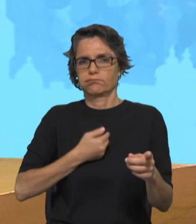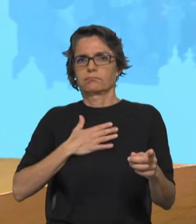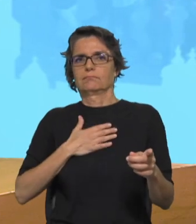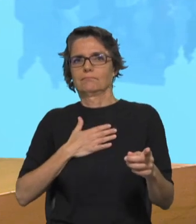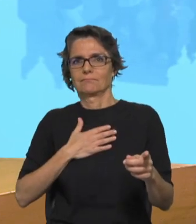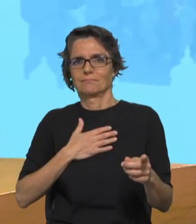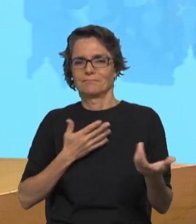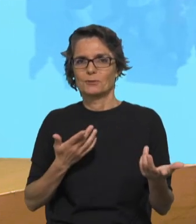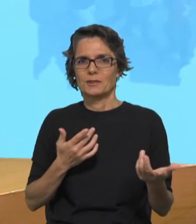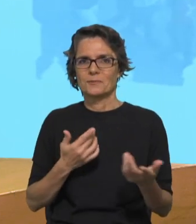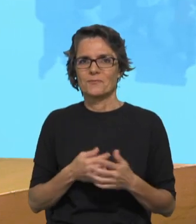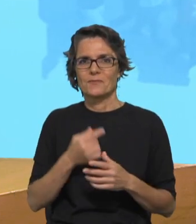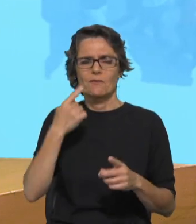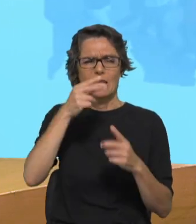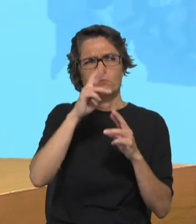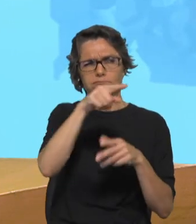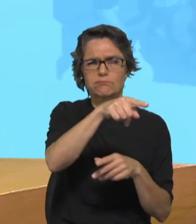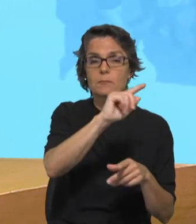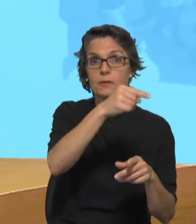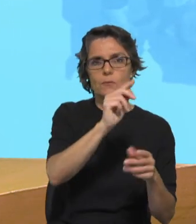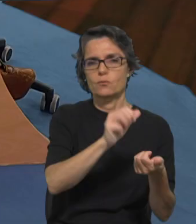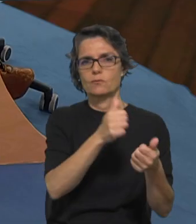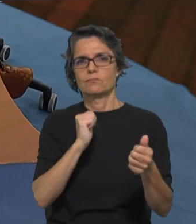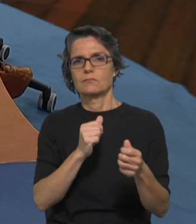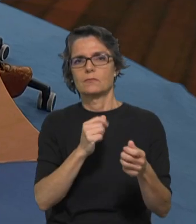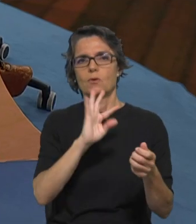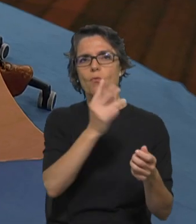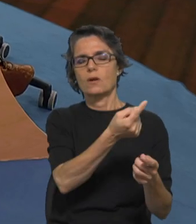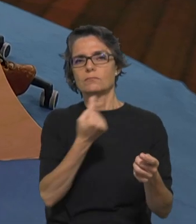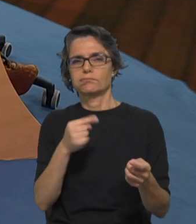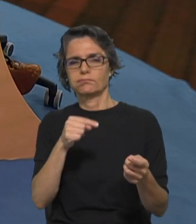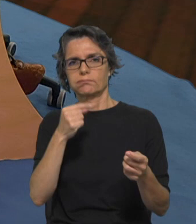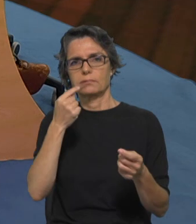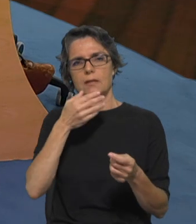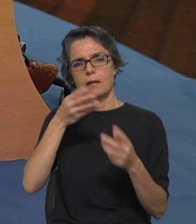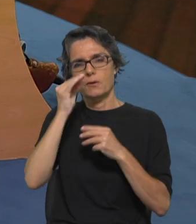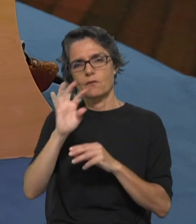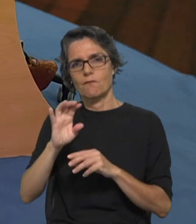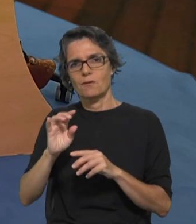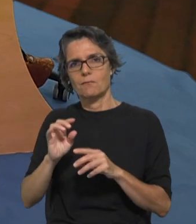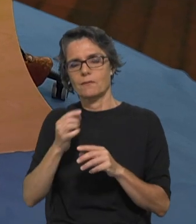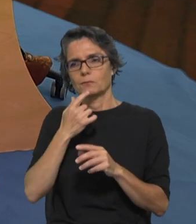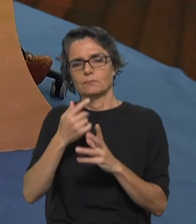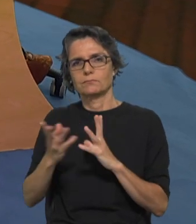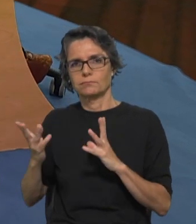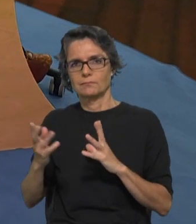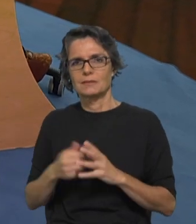porque isso é mesmo verdade. Muitas vezes vai-se com uma ideia e depois